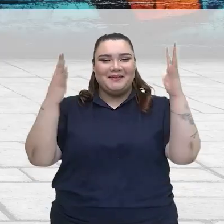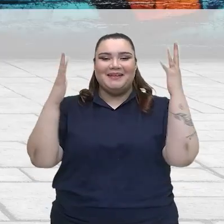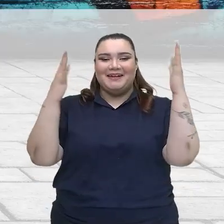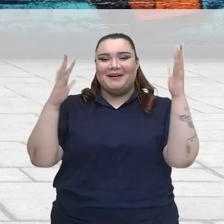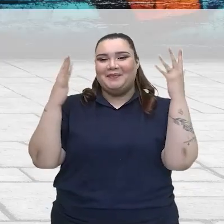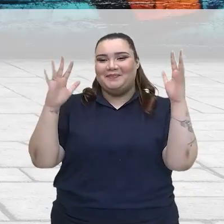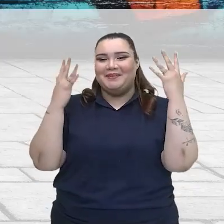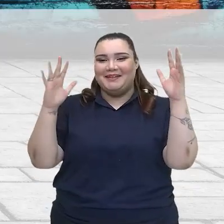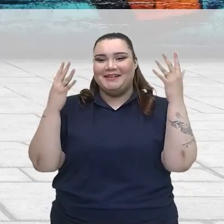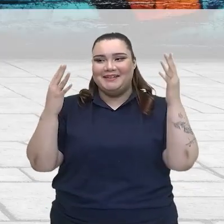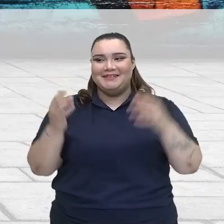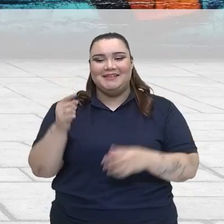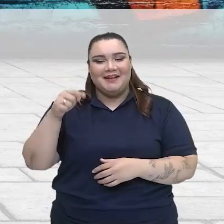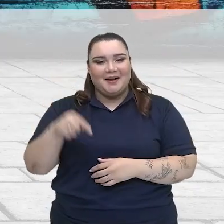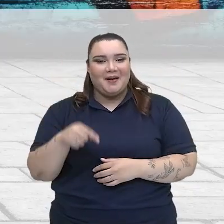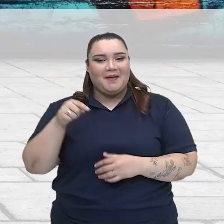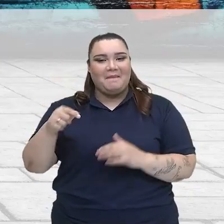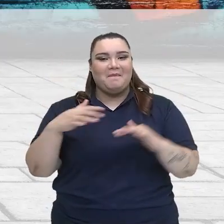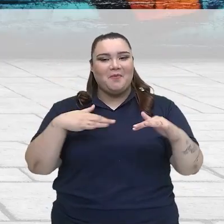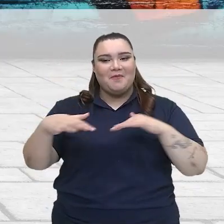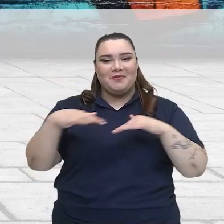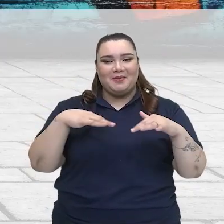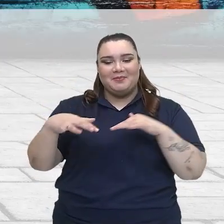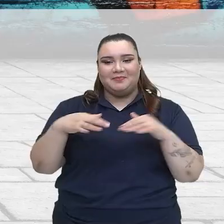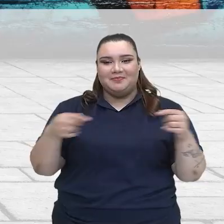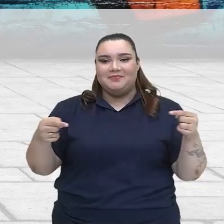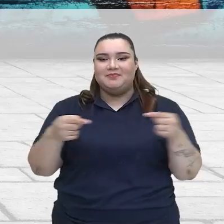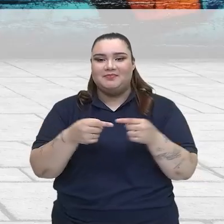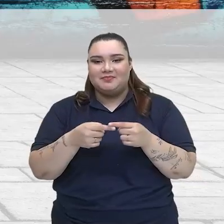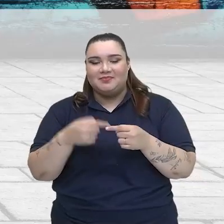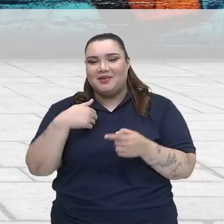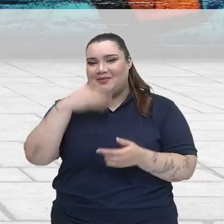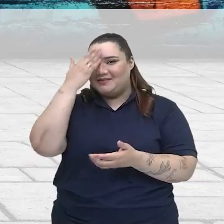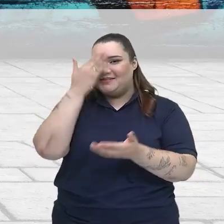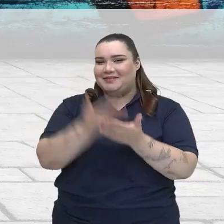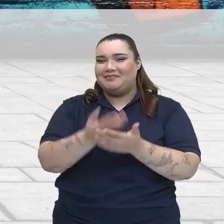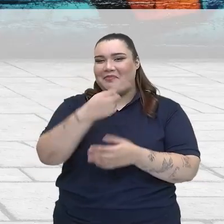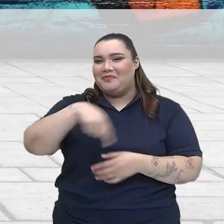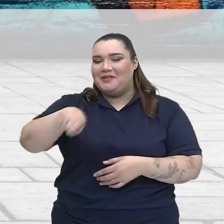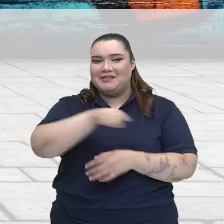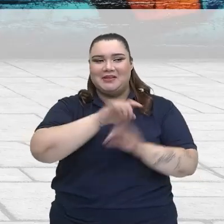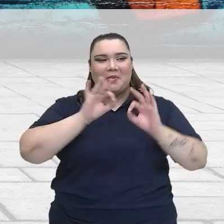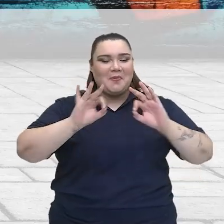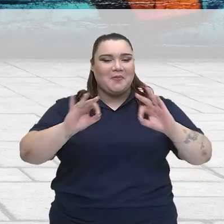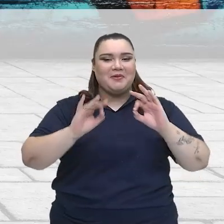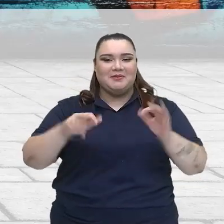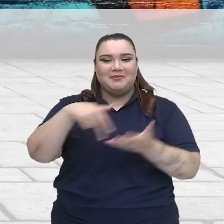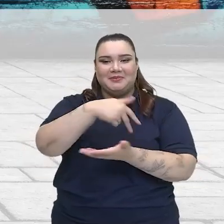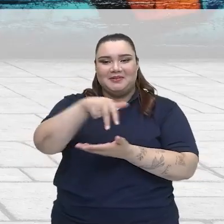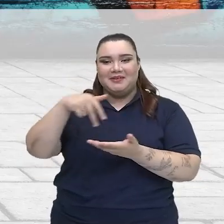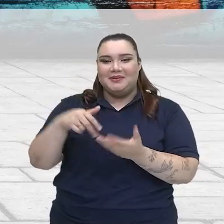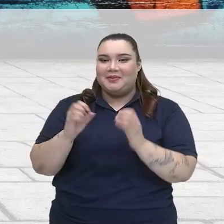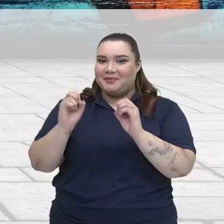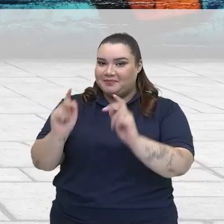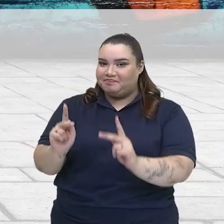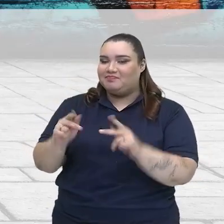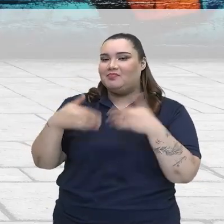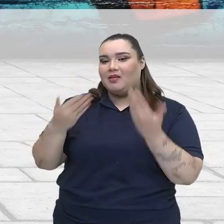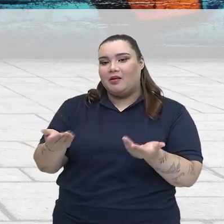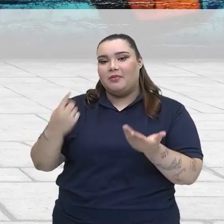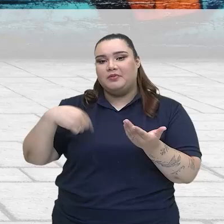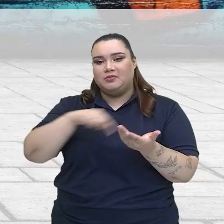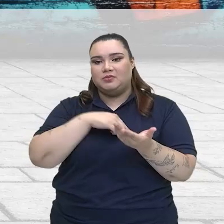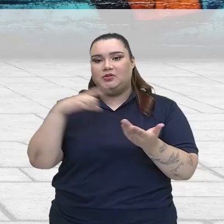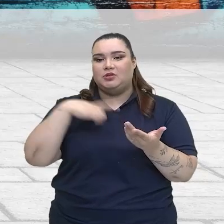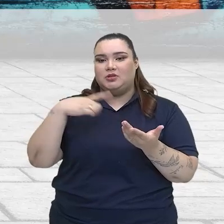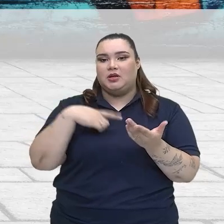Aê, turma! Esse é uma das bases do locking. Tenho certeza que eles arrasaram lá, professor. Muito bem.